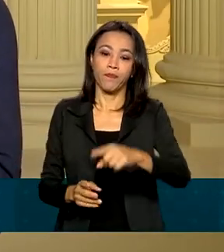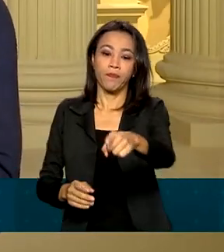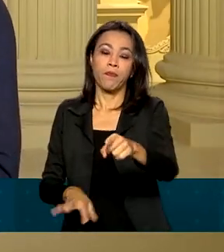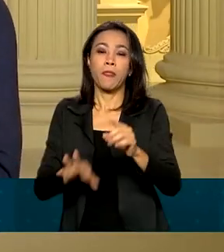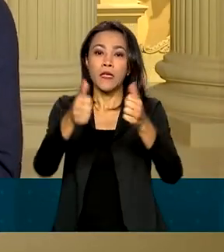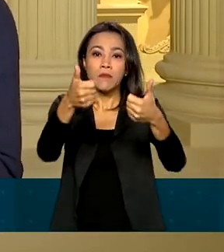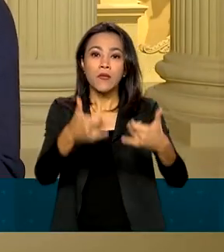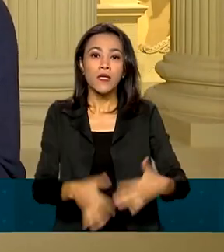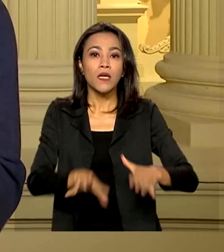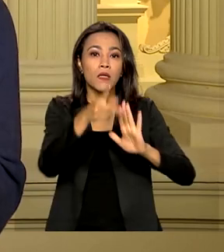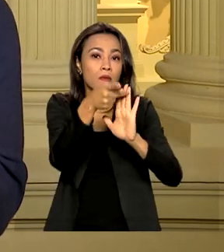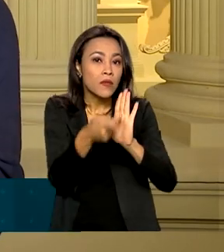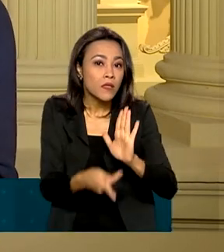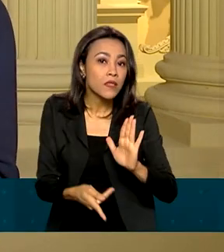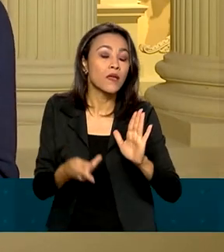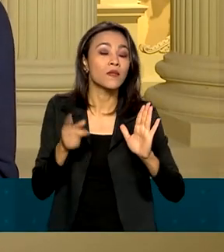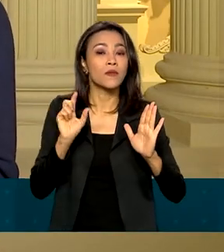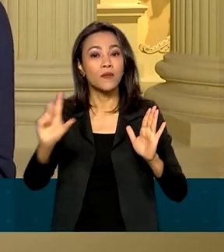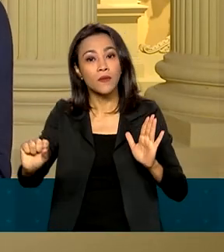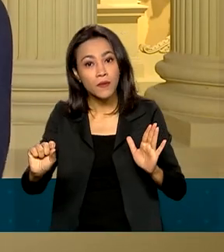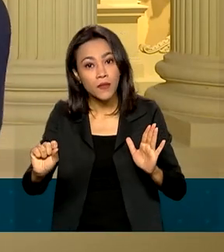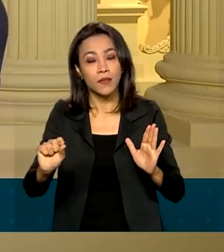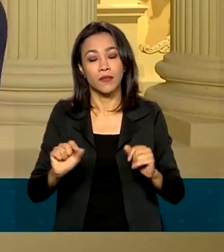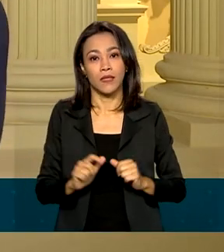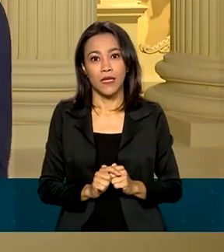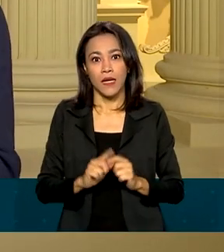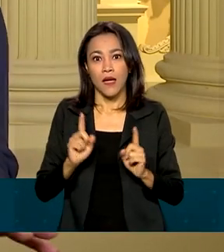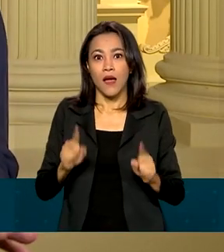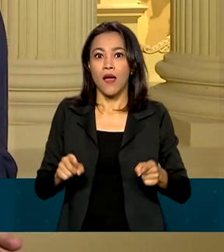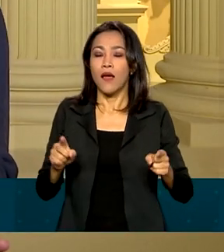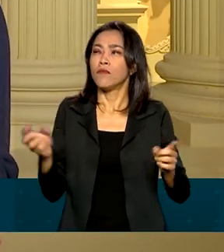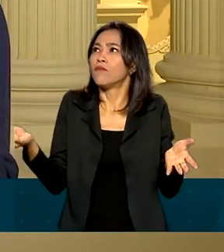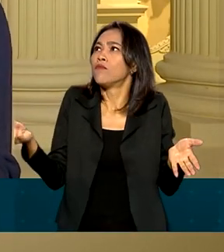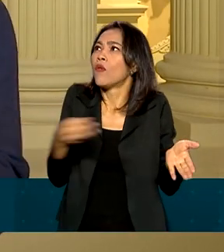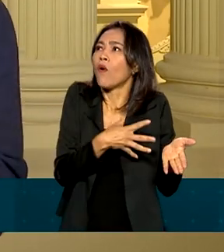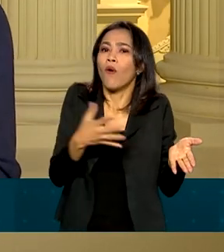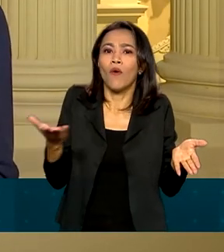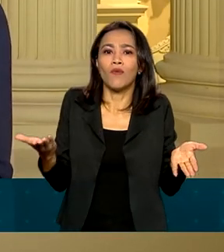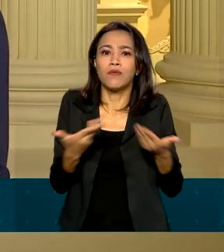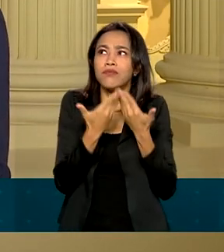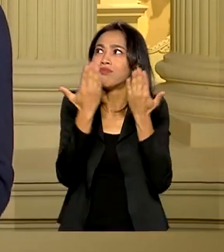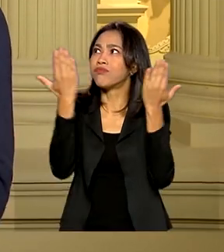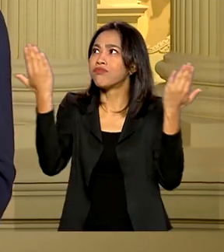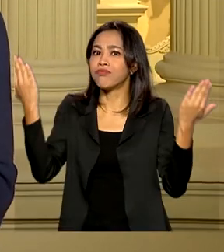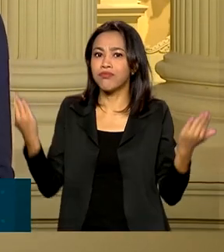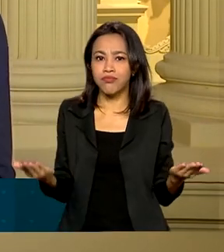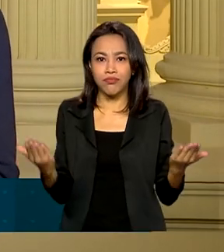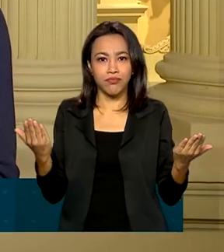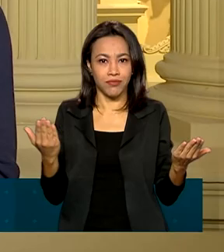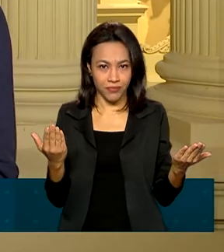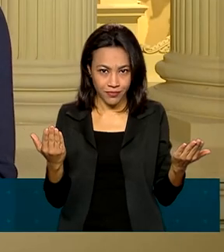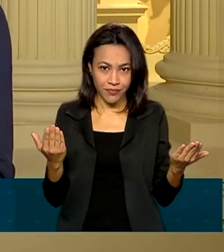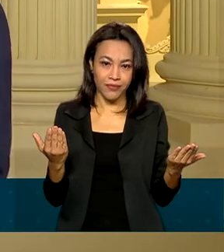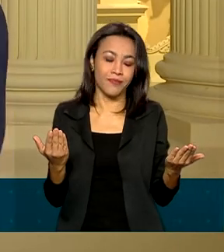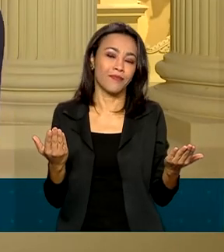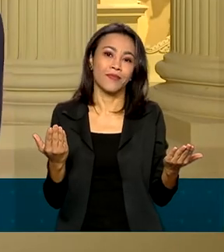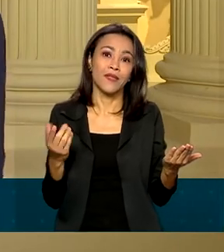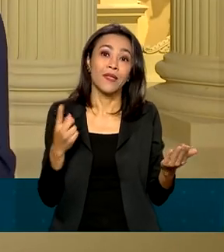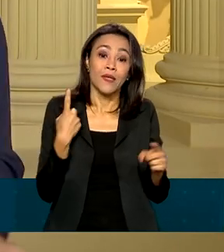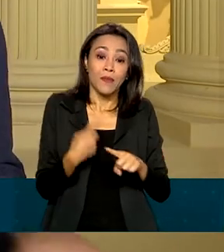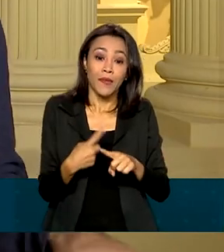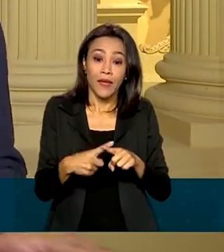ele consiste numa ampliação, que é um edifício novo, que não aparece na paisagem, porque